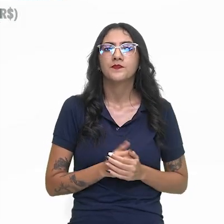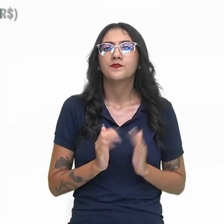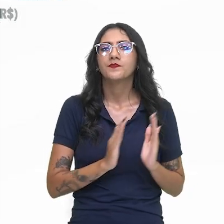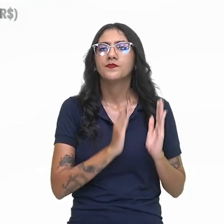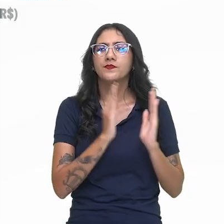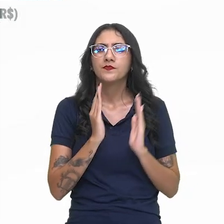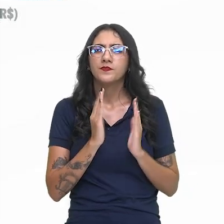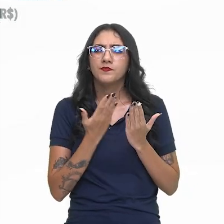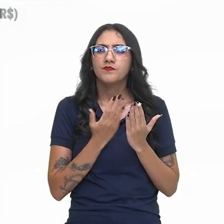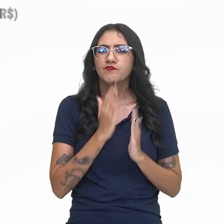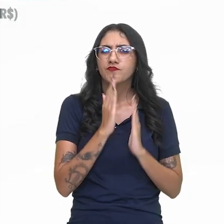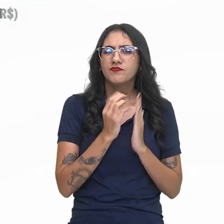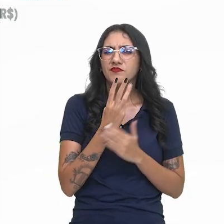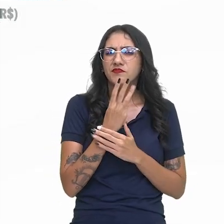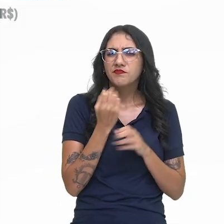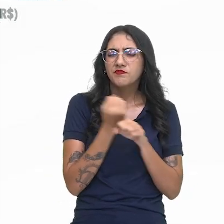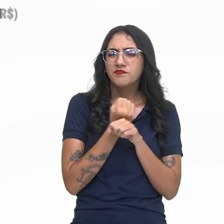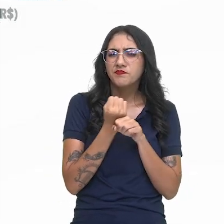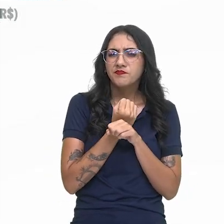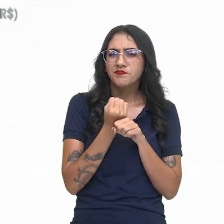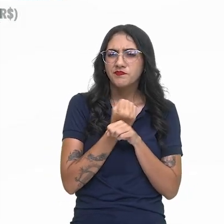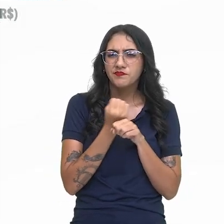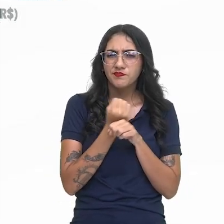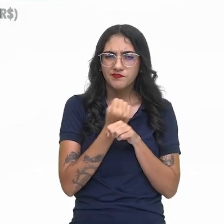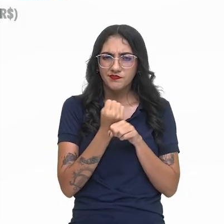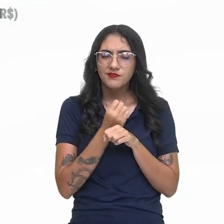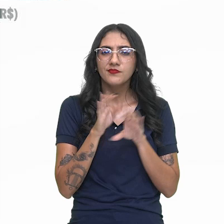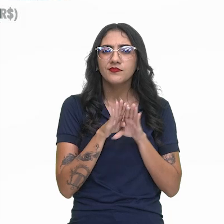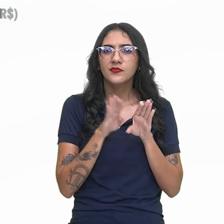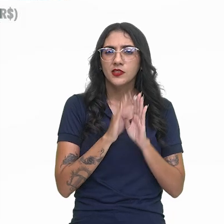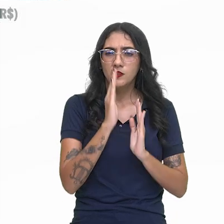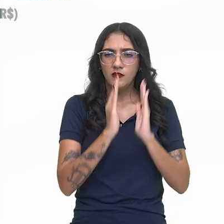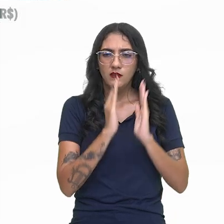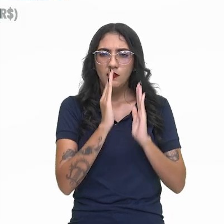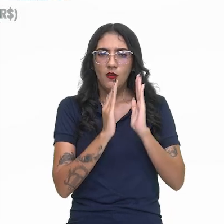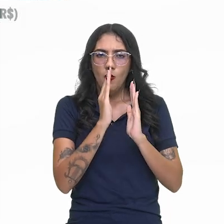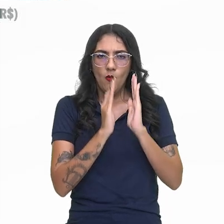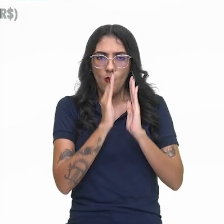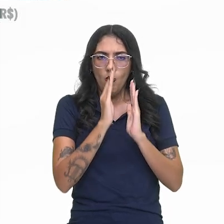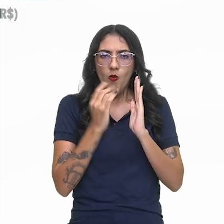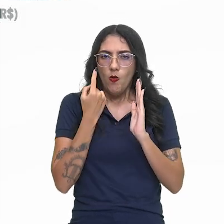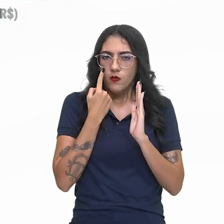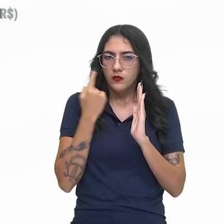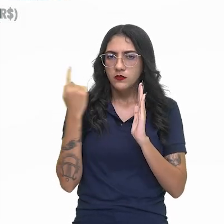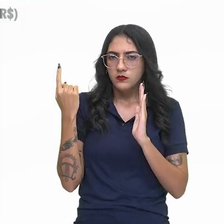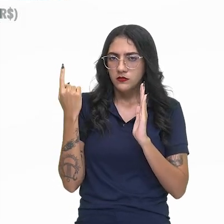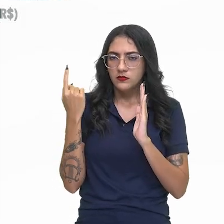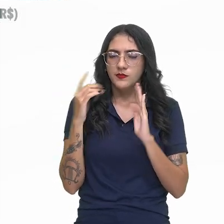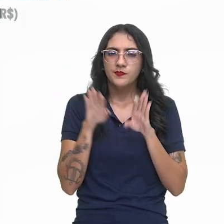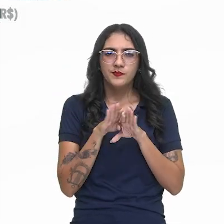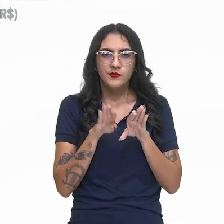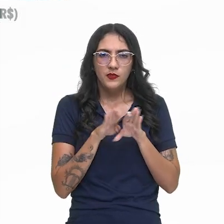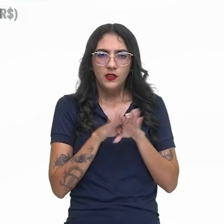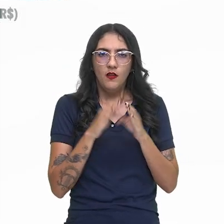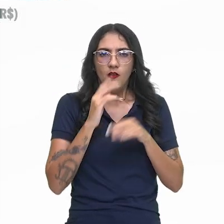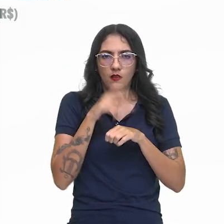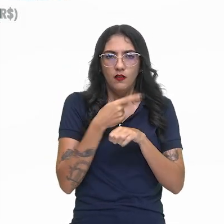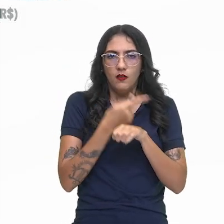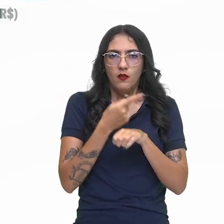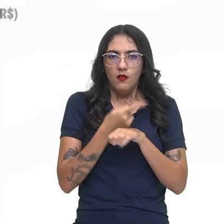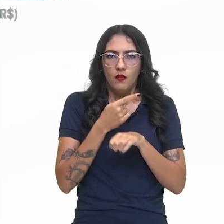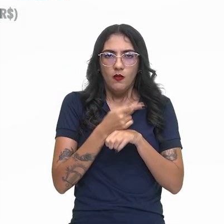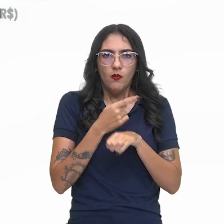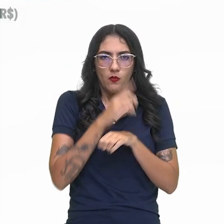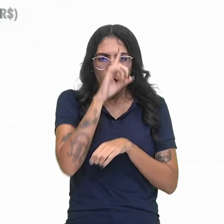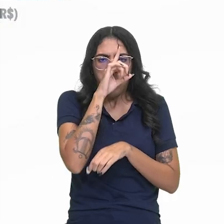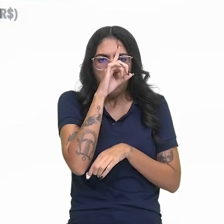Vai durar aí 3 anos, de 67 a 1970, o Cruzeiro Novo. Teremos por 16